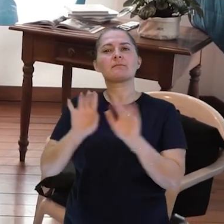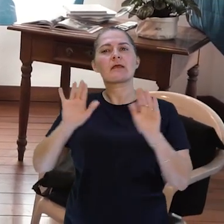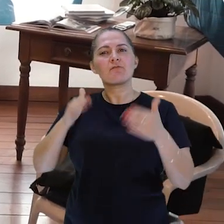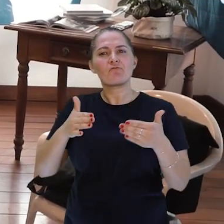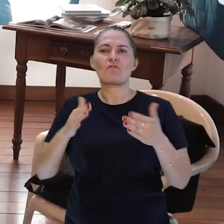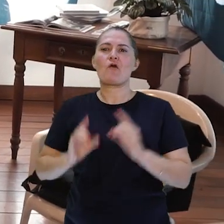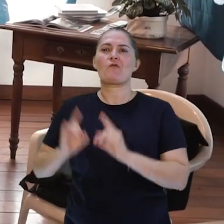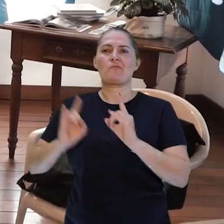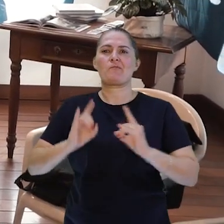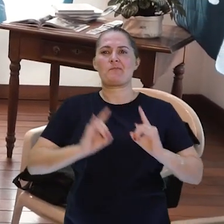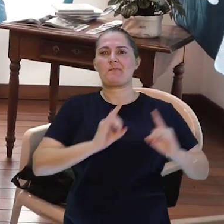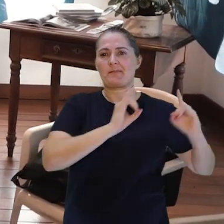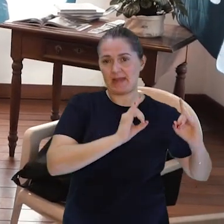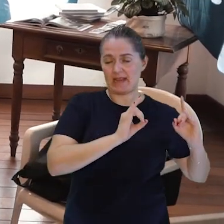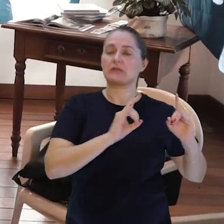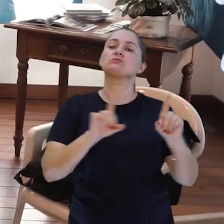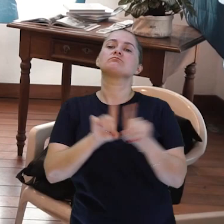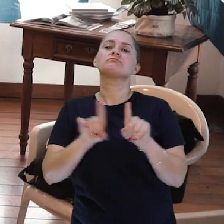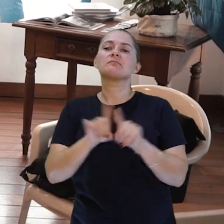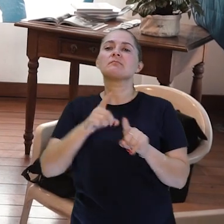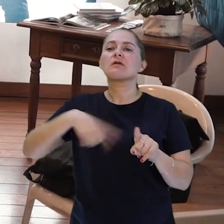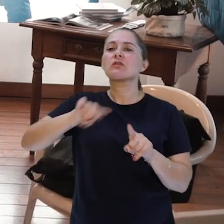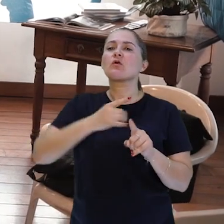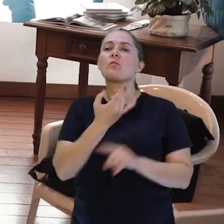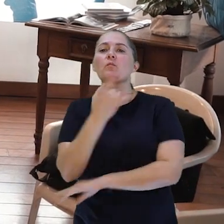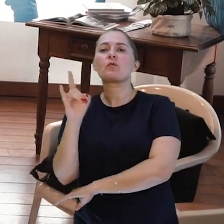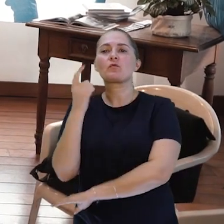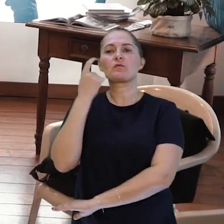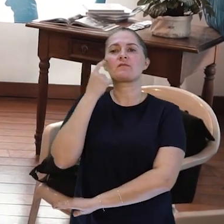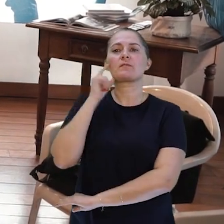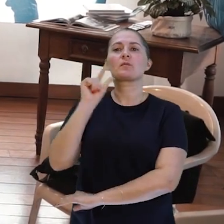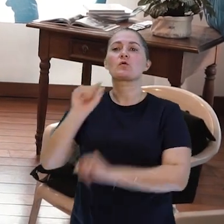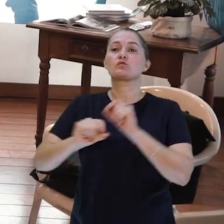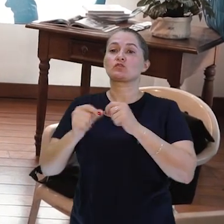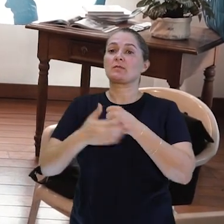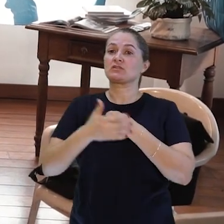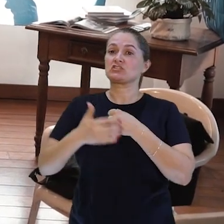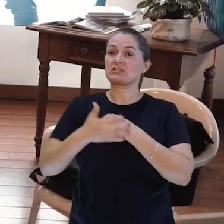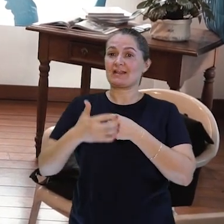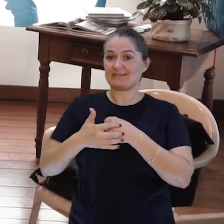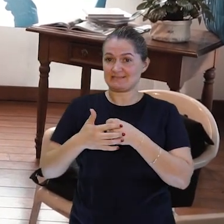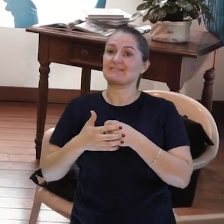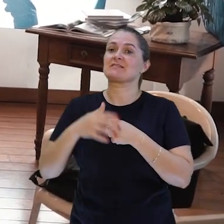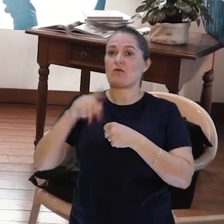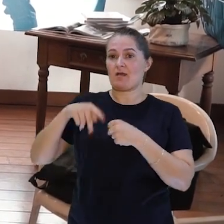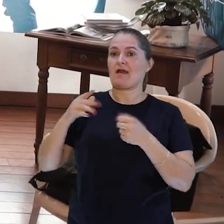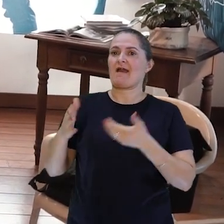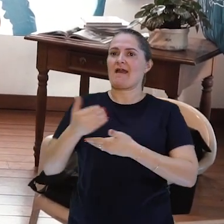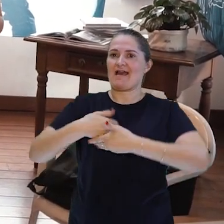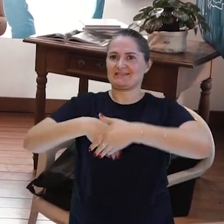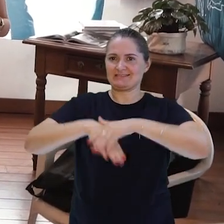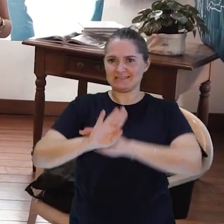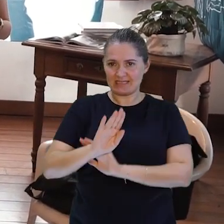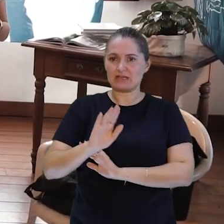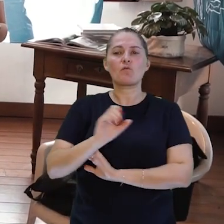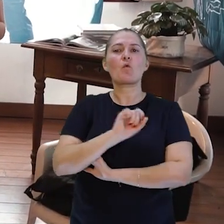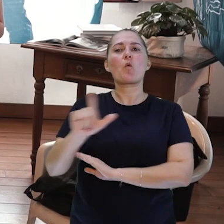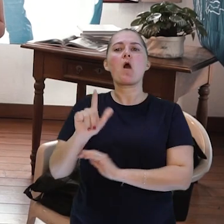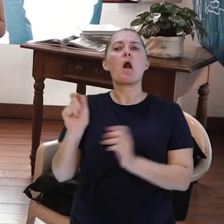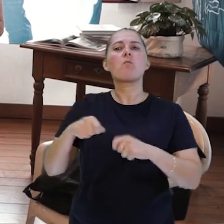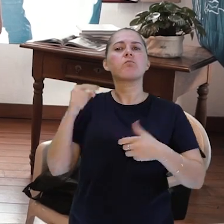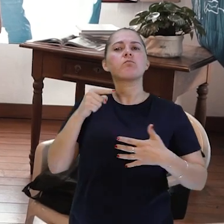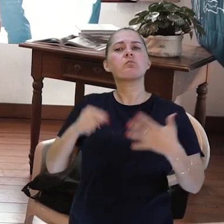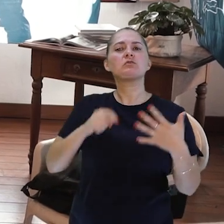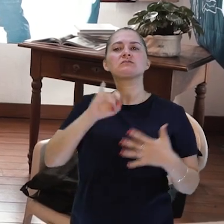também. Depois a gente vai fechar e pensar um pouquinho sobre a questão da digitalização dos acervos, né,